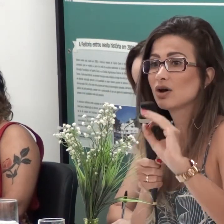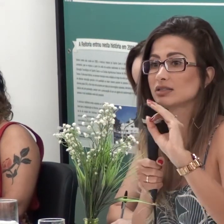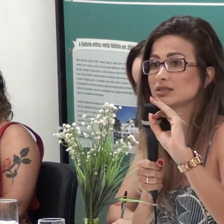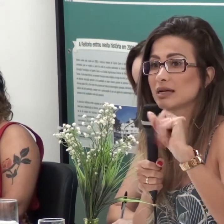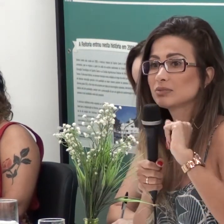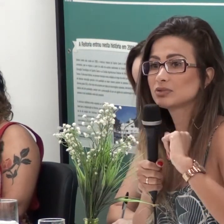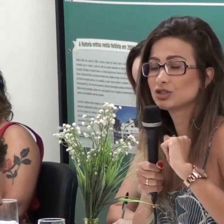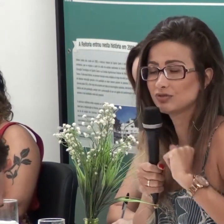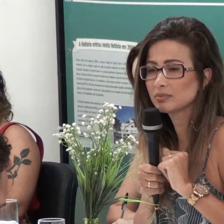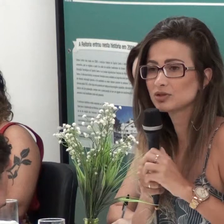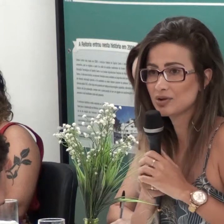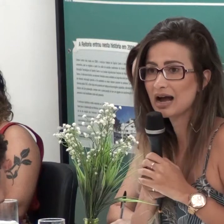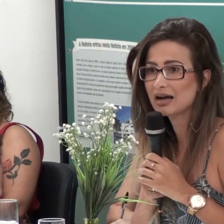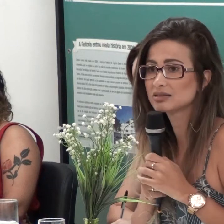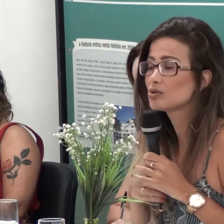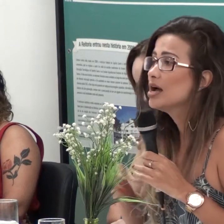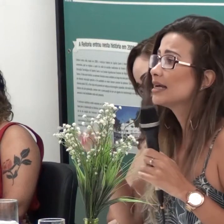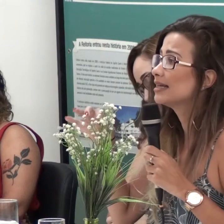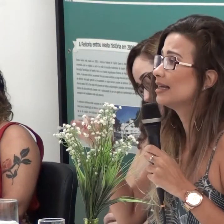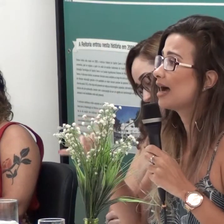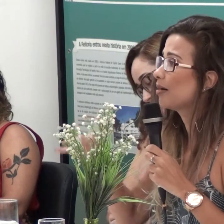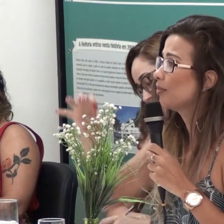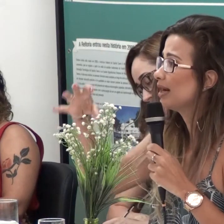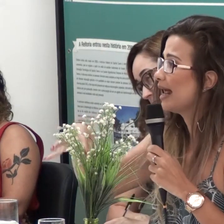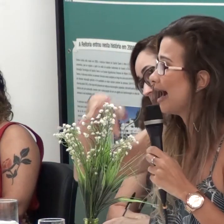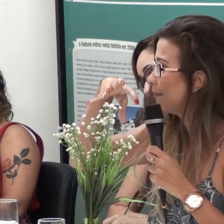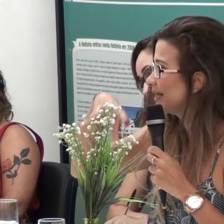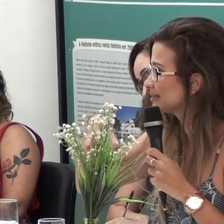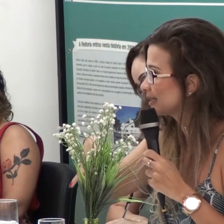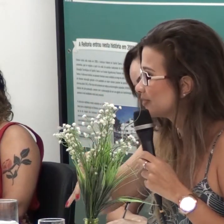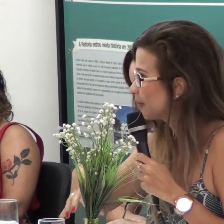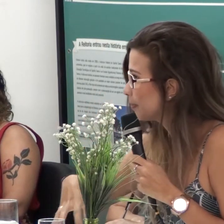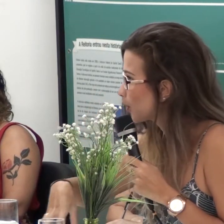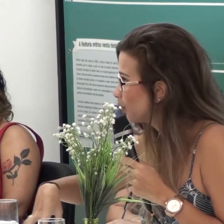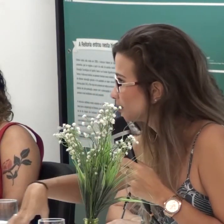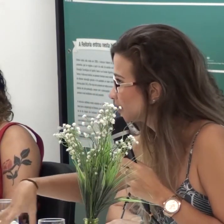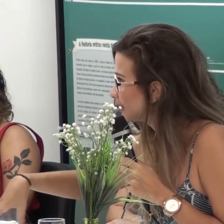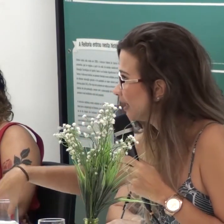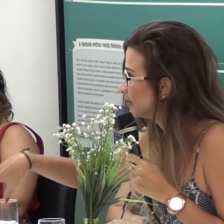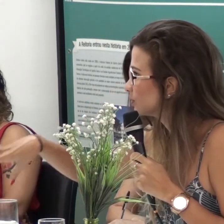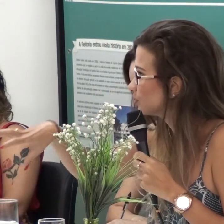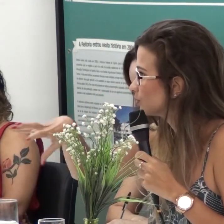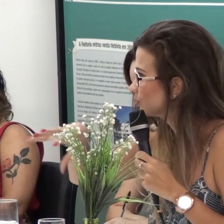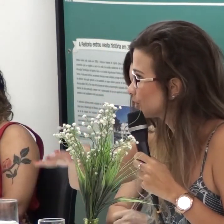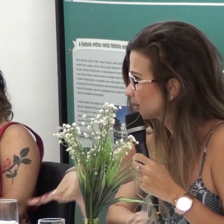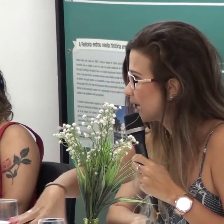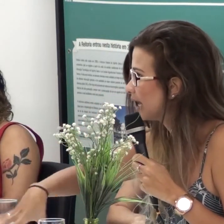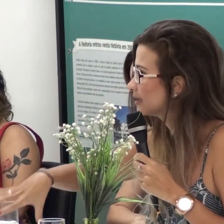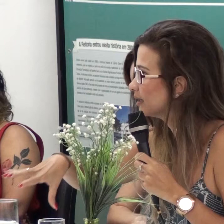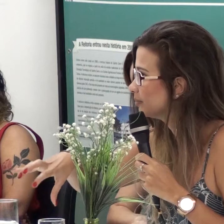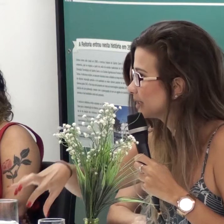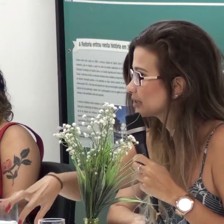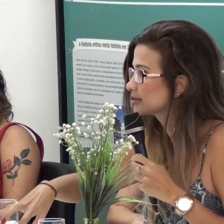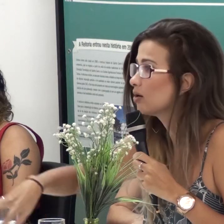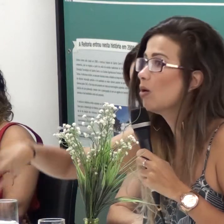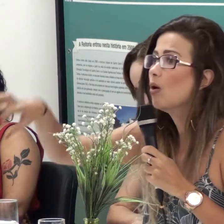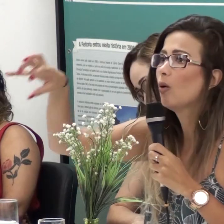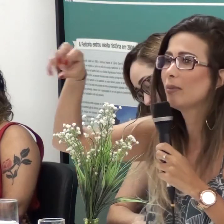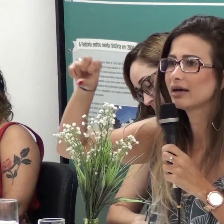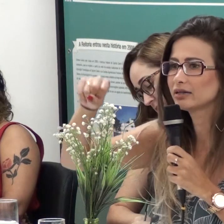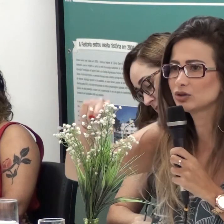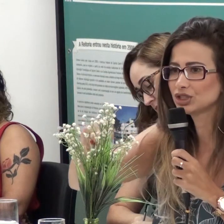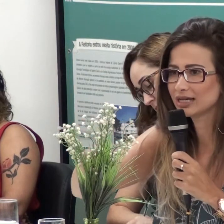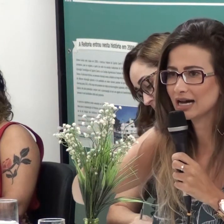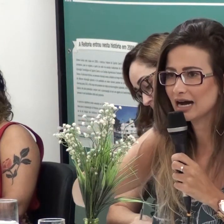Vitória, nós tivemos um caso que a mesa estava pronta, né, do jantar, da